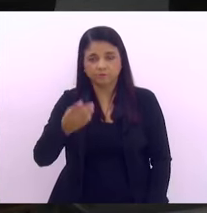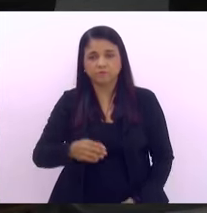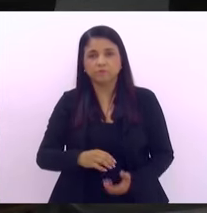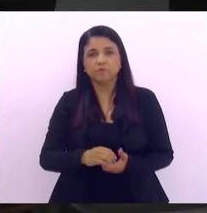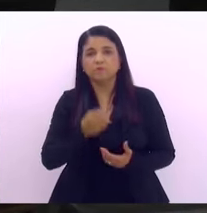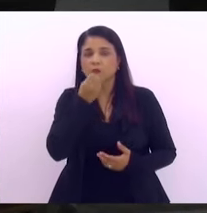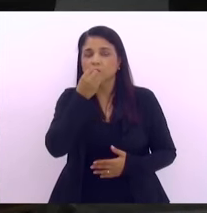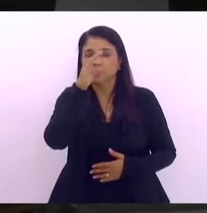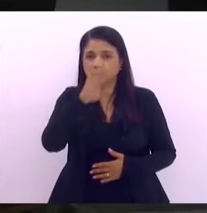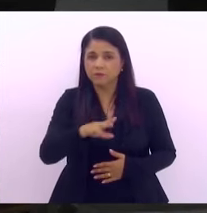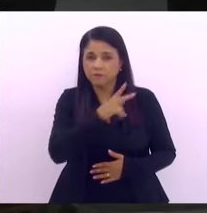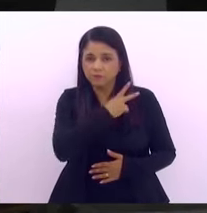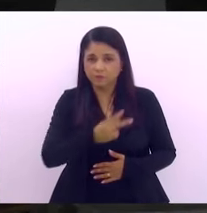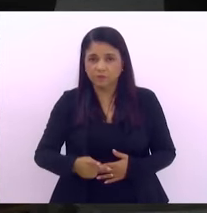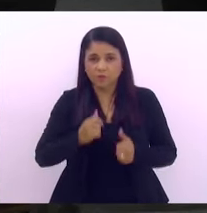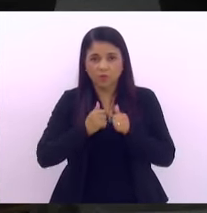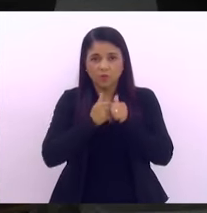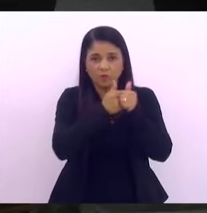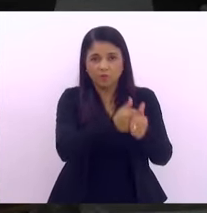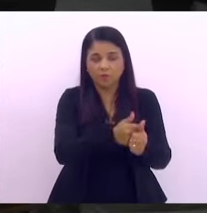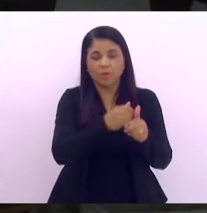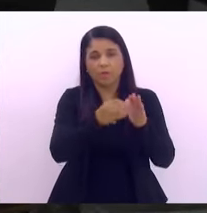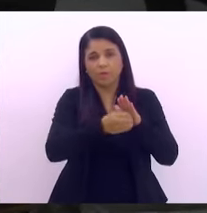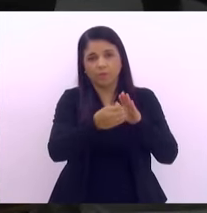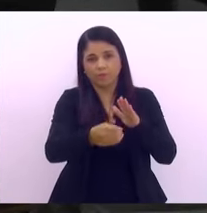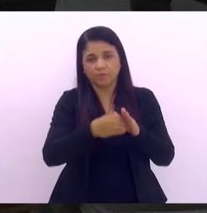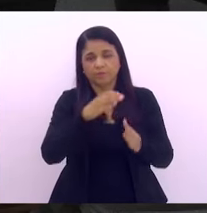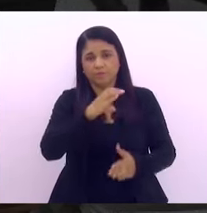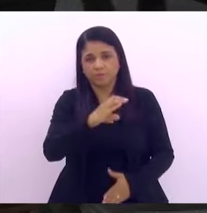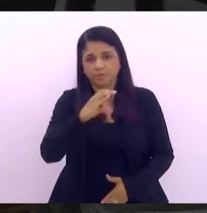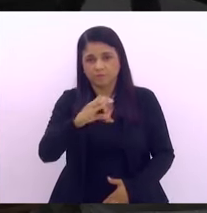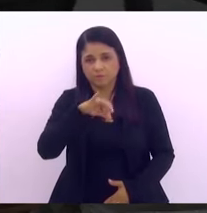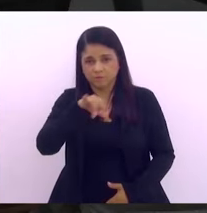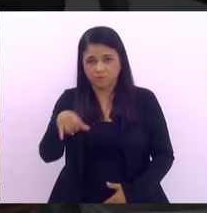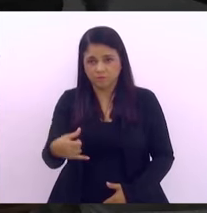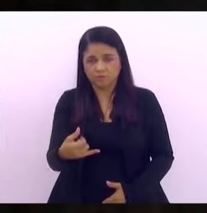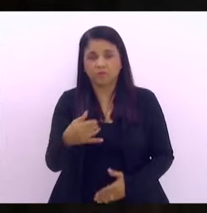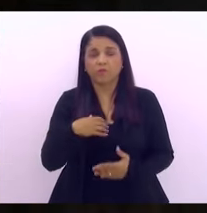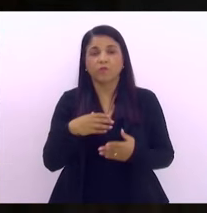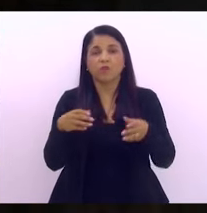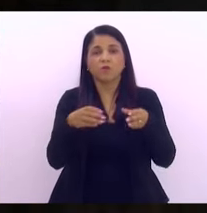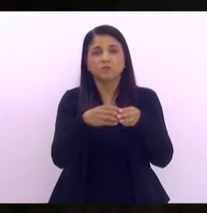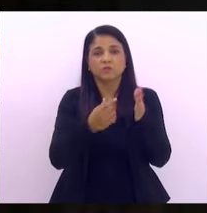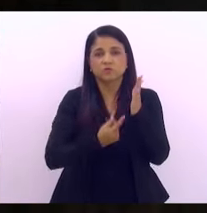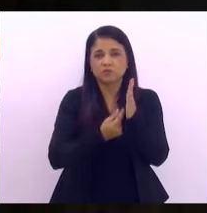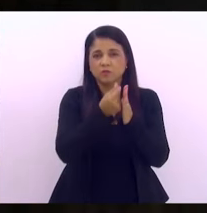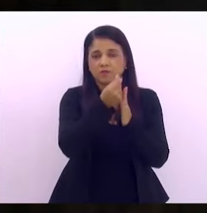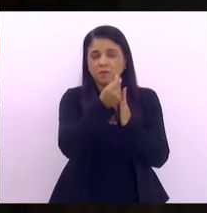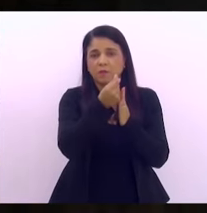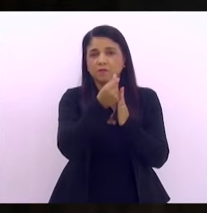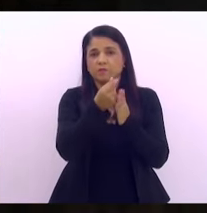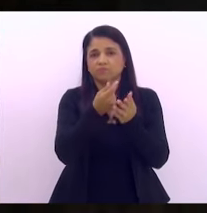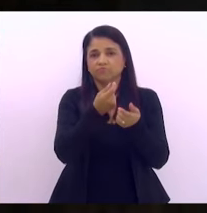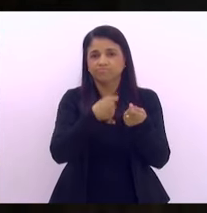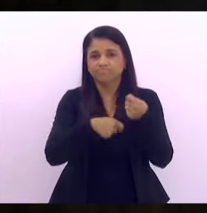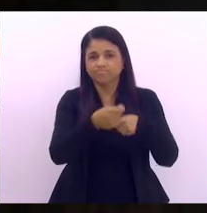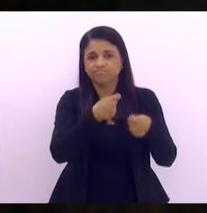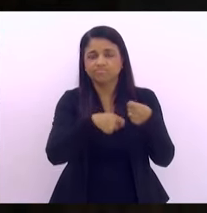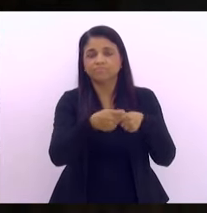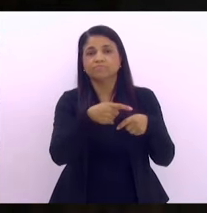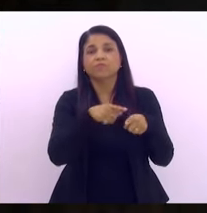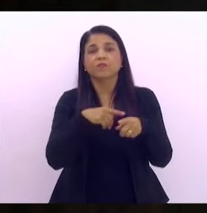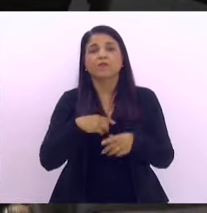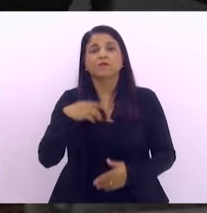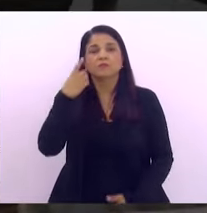Boa tarde, senhor presidente. Acompanho o parecer da CCJ. Muito obrigado, deputado. Pela Comissão de Orçamento e Finanças, deputado Carlos